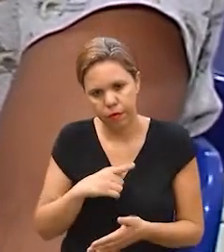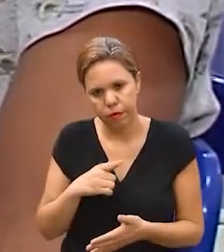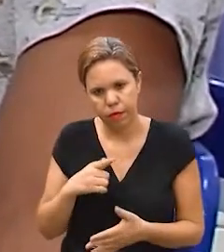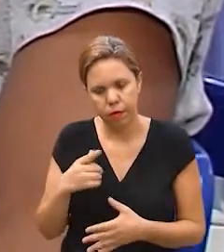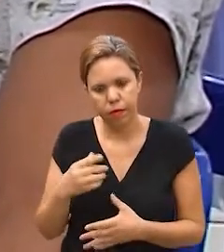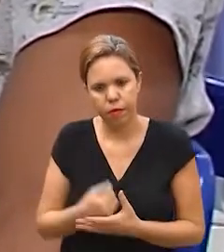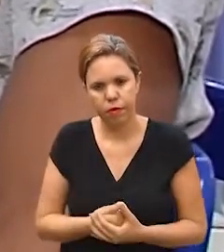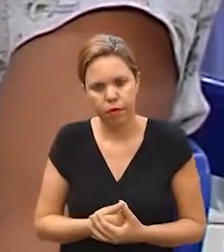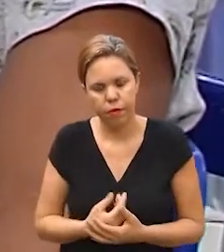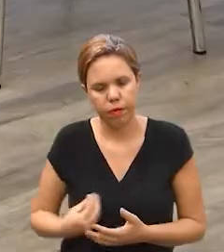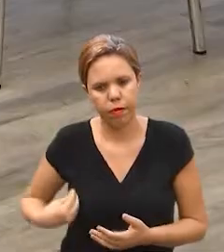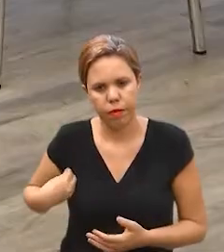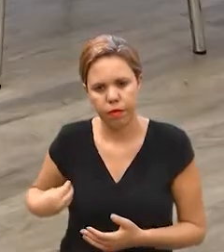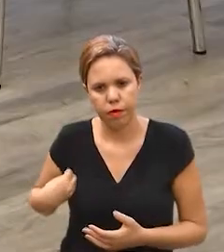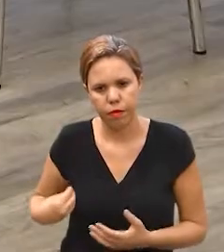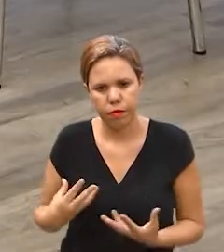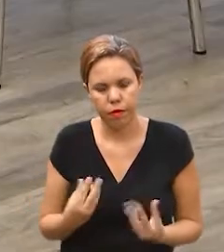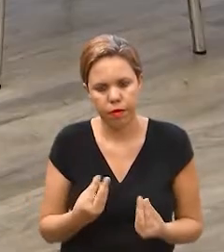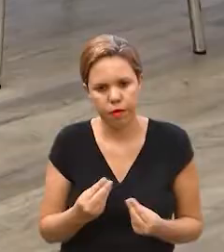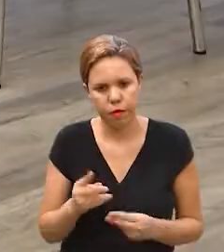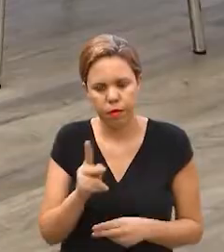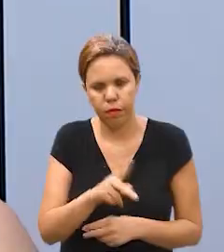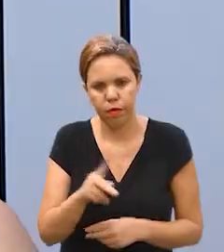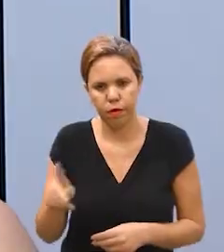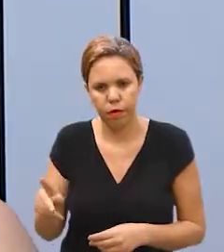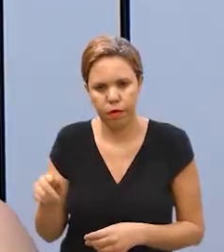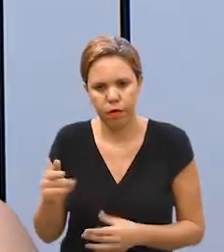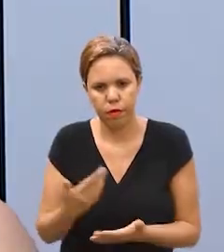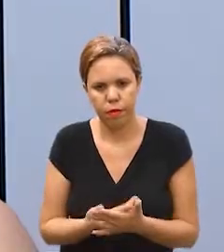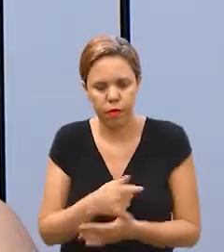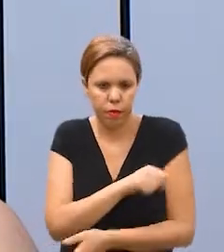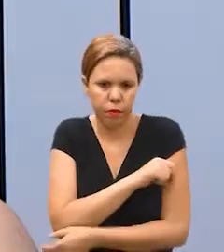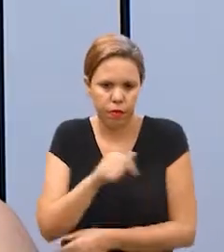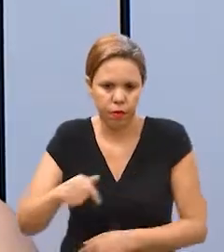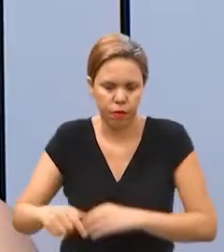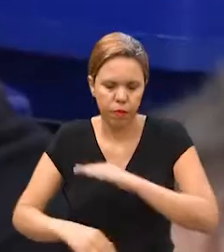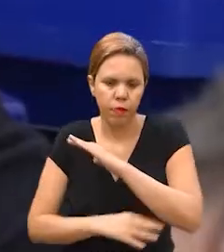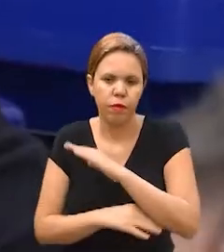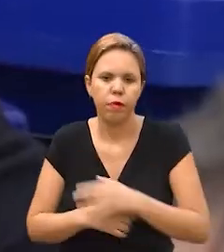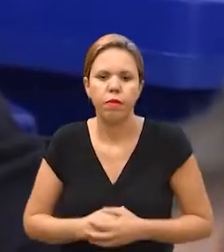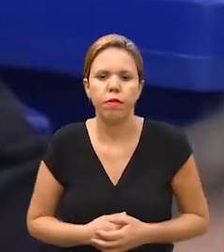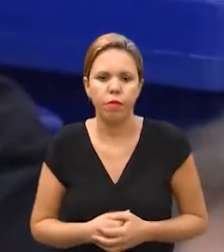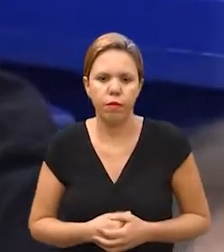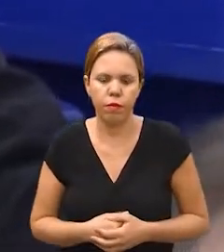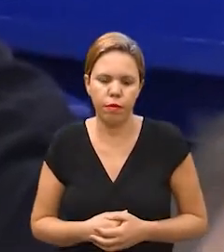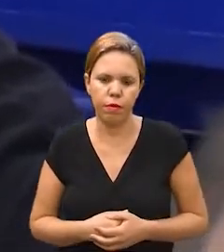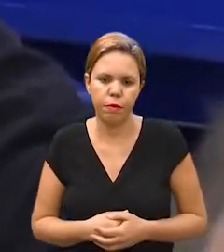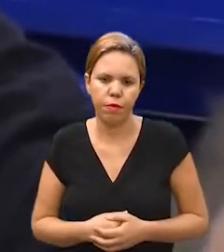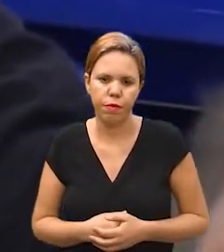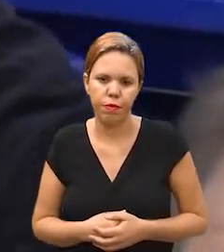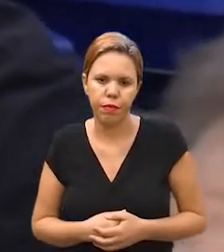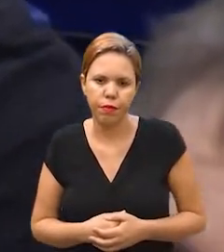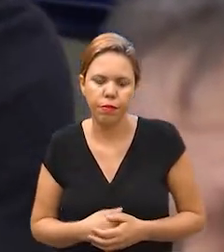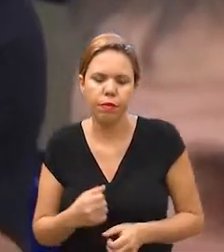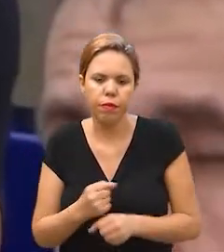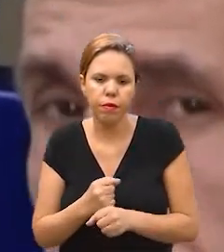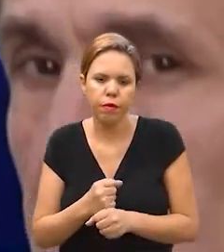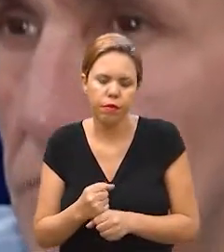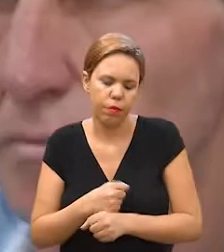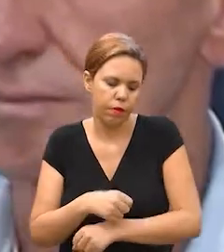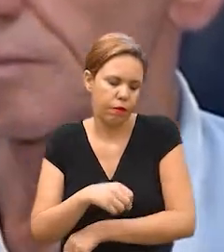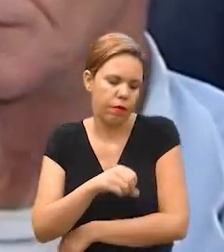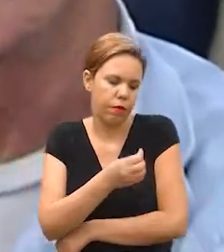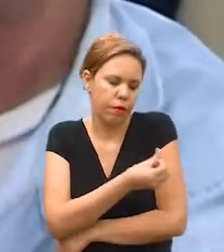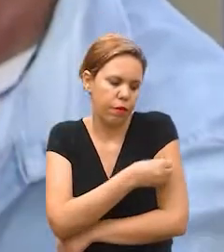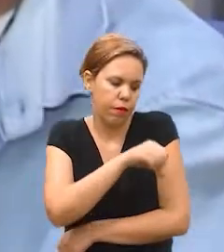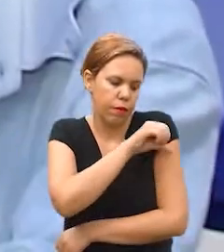nós tivemos a presença de muitos professores, estudantes aqui na Câmara do ensino dos anos finais com relação ao